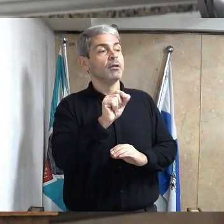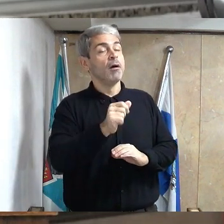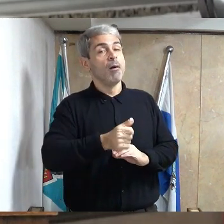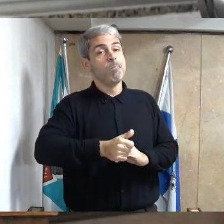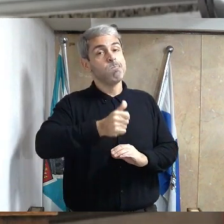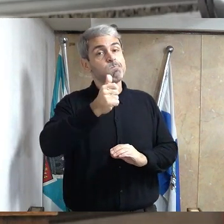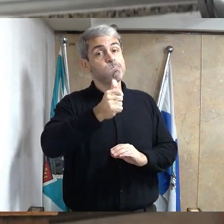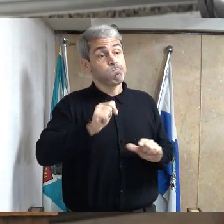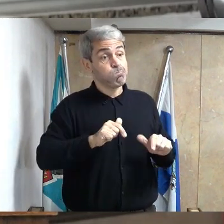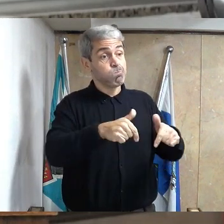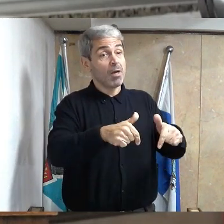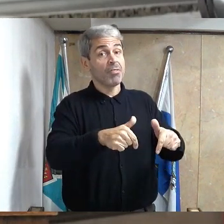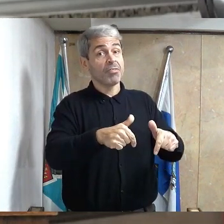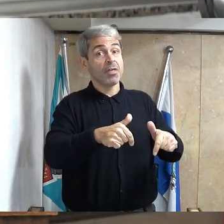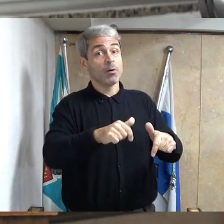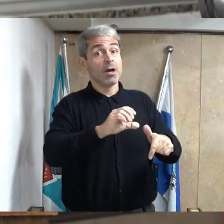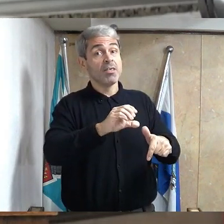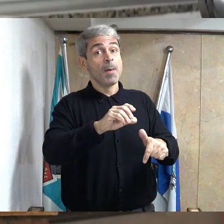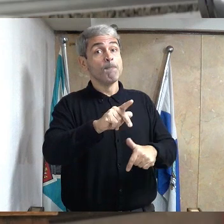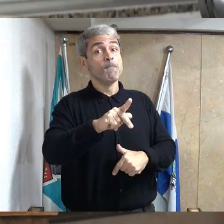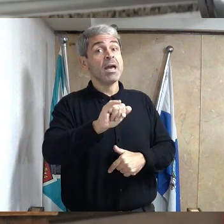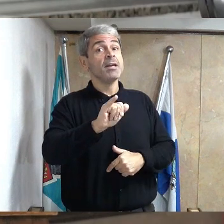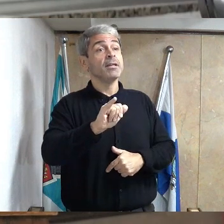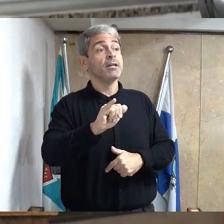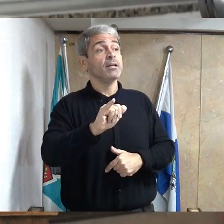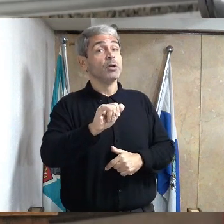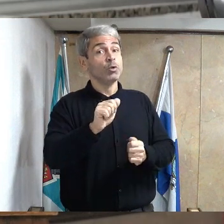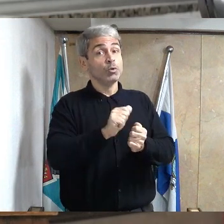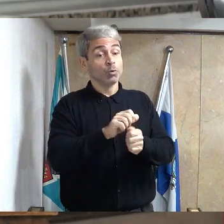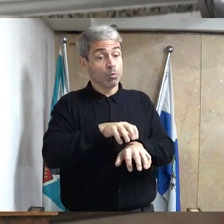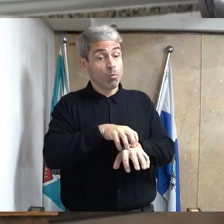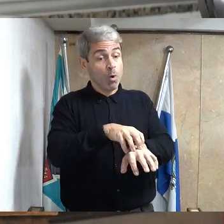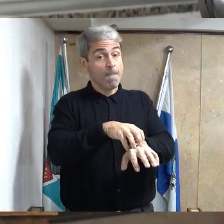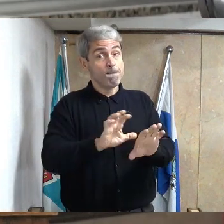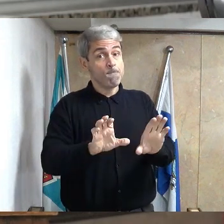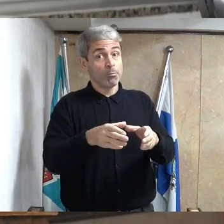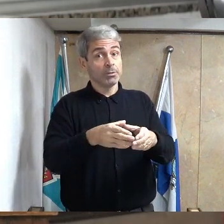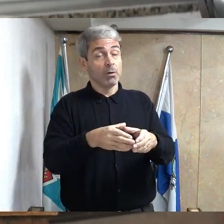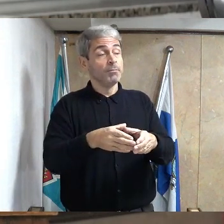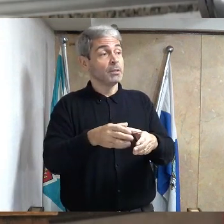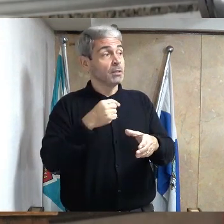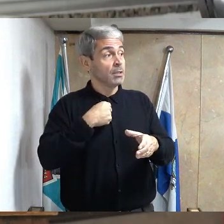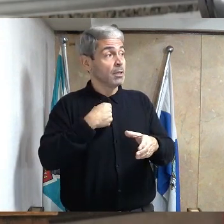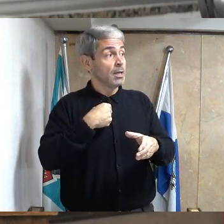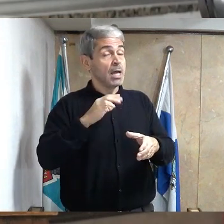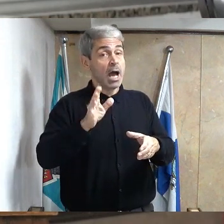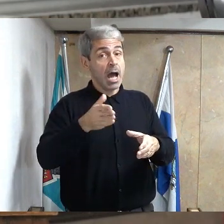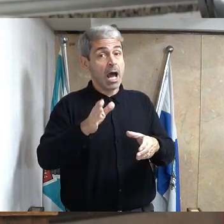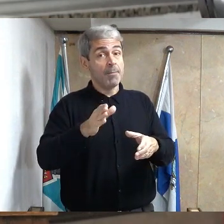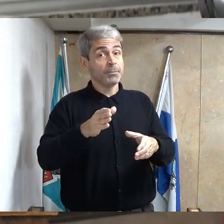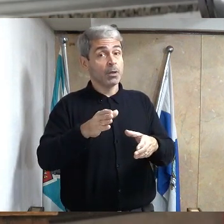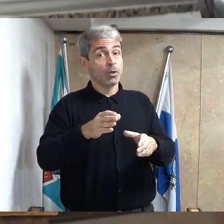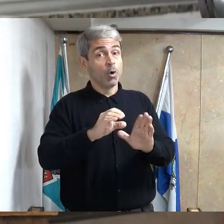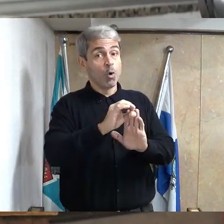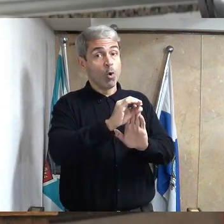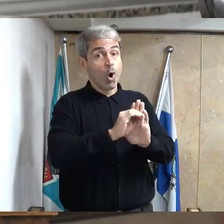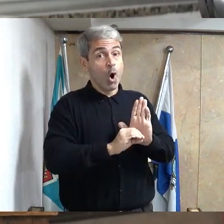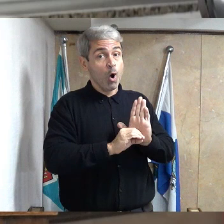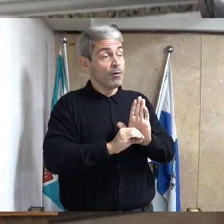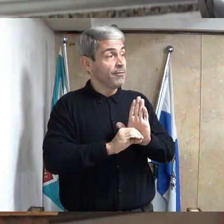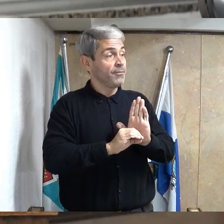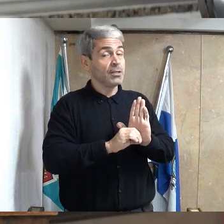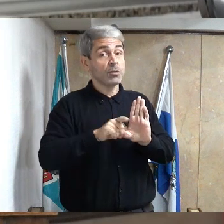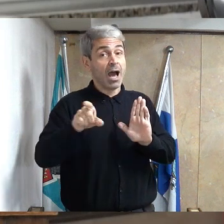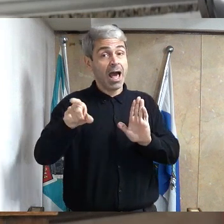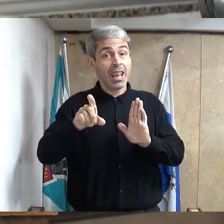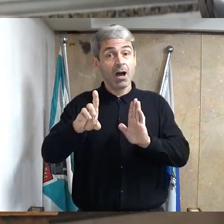ato que a gente tem que fazer nessa CPI, junto com a comissão, é enviar logo um ofício ao Detran